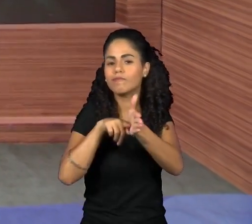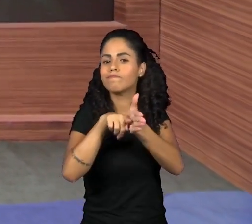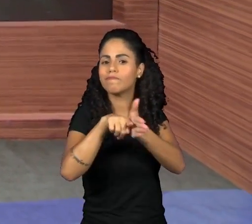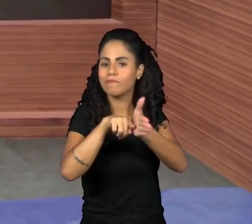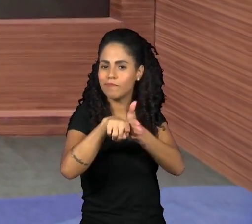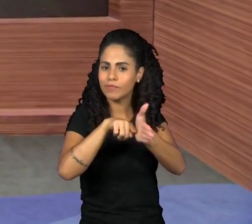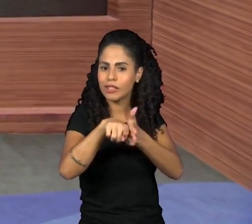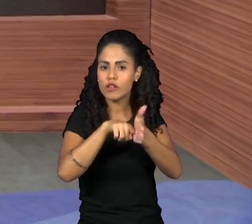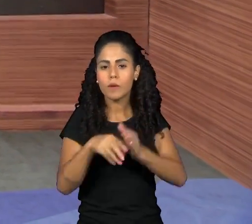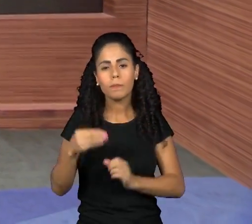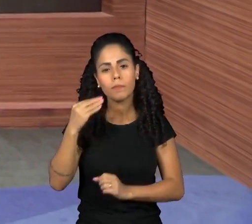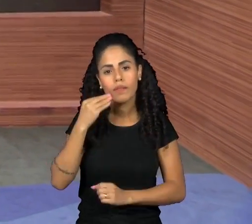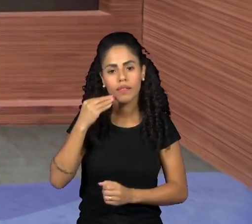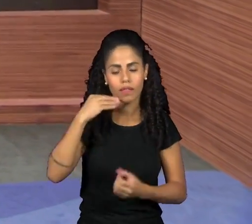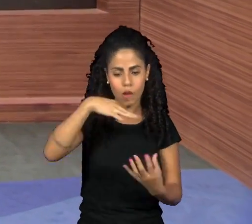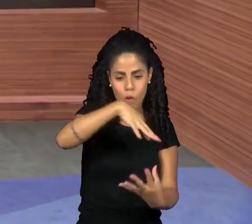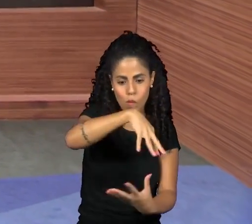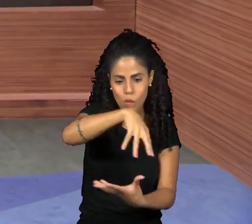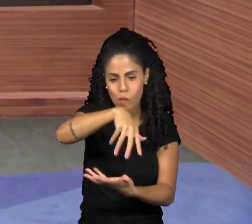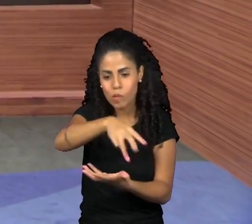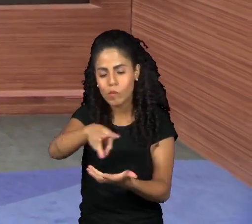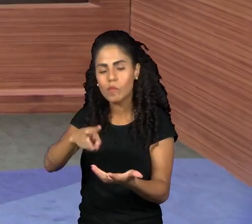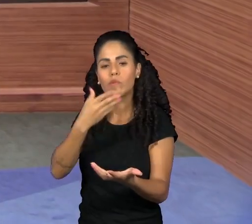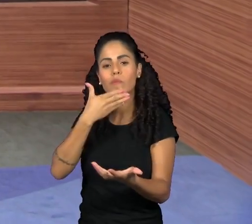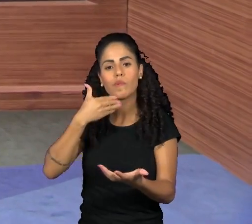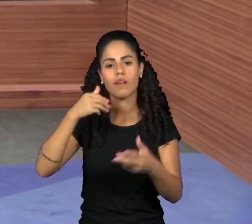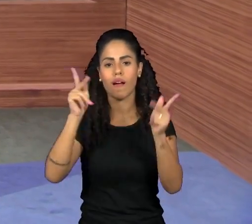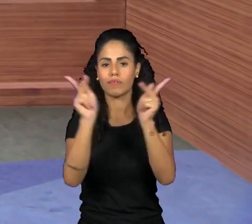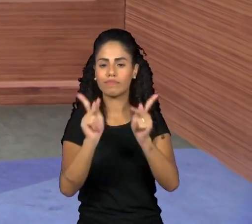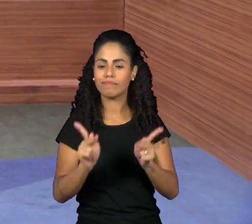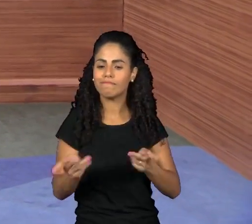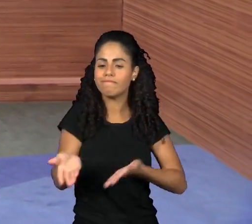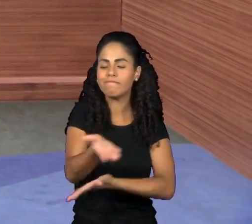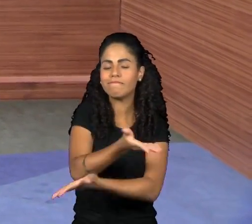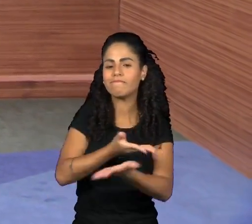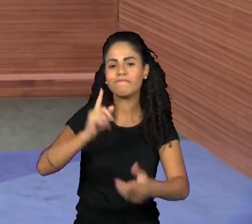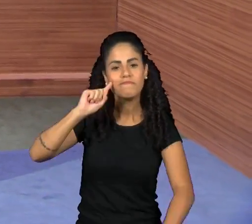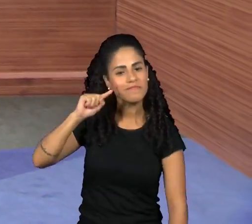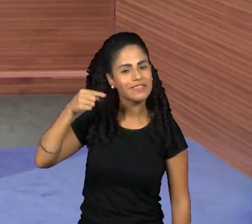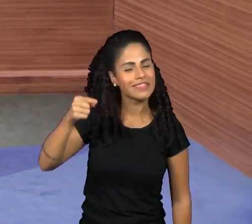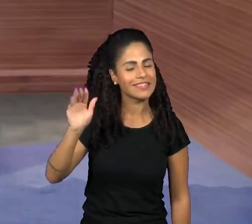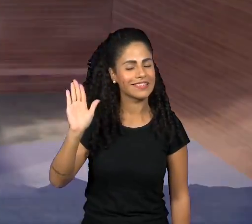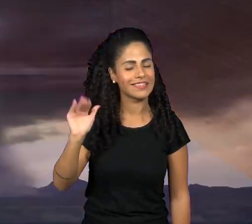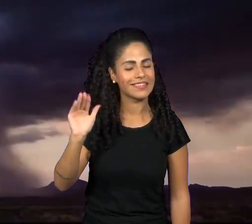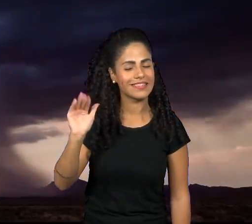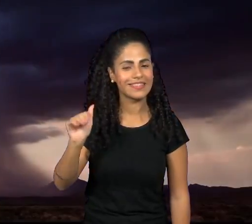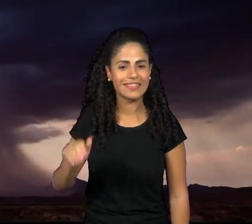pesquisas em busca de um mundo de harmonia e paz para todos. Até lá!